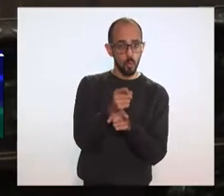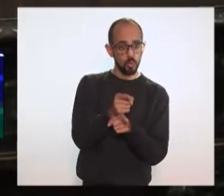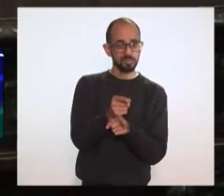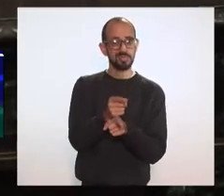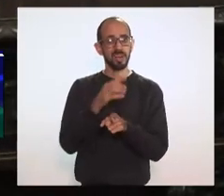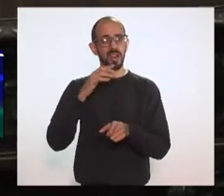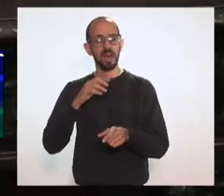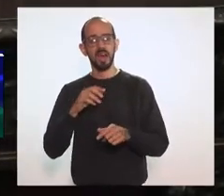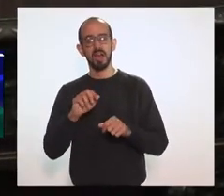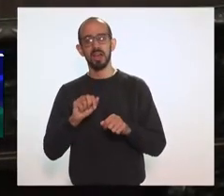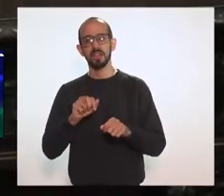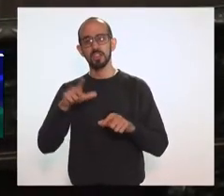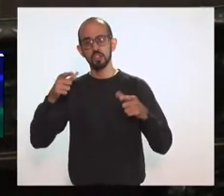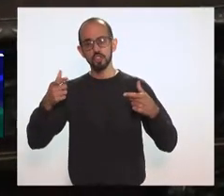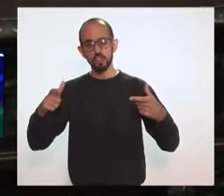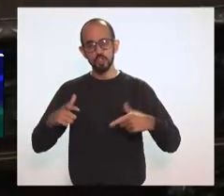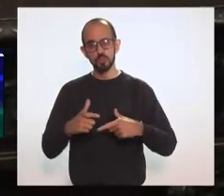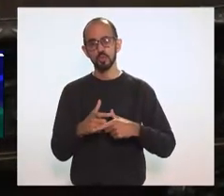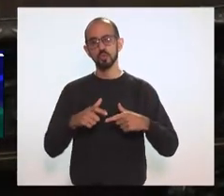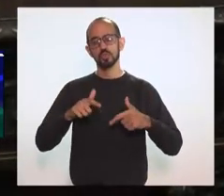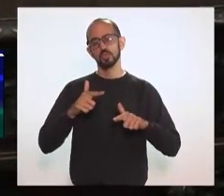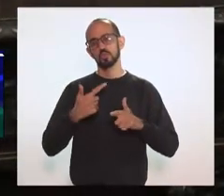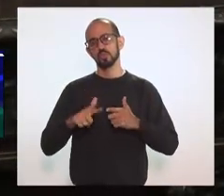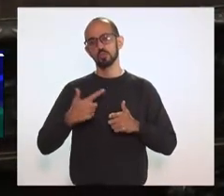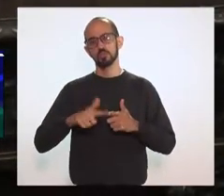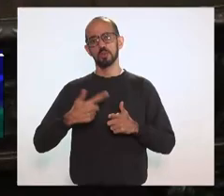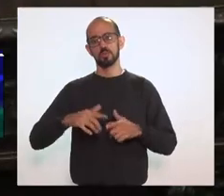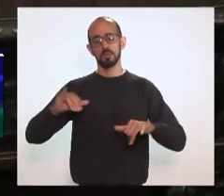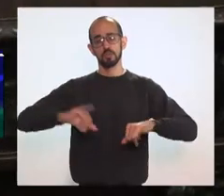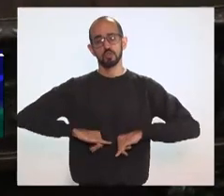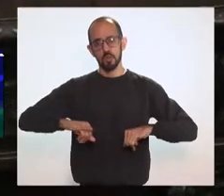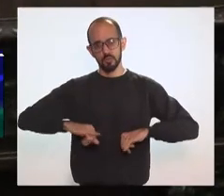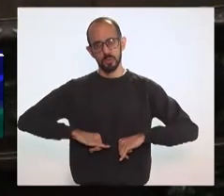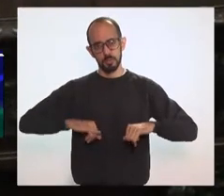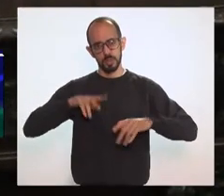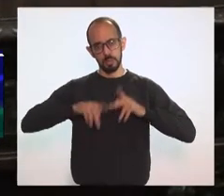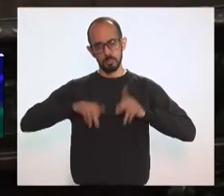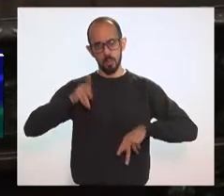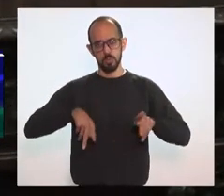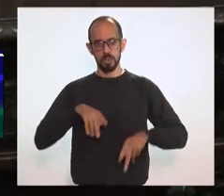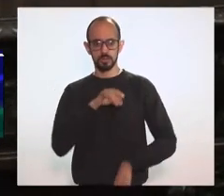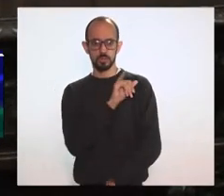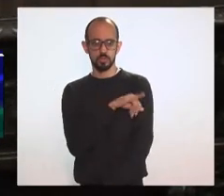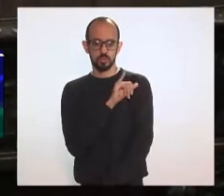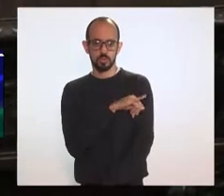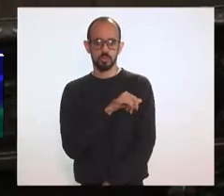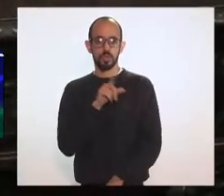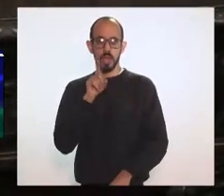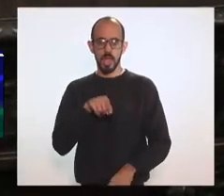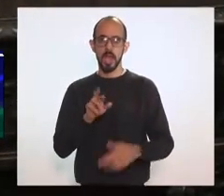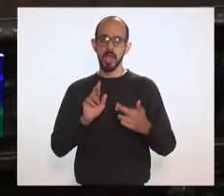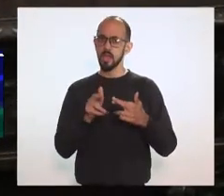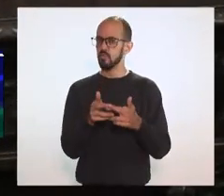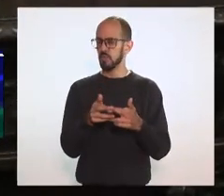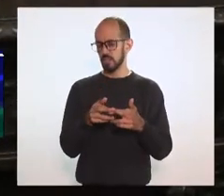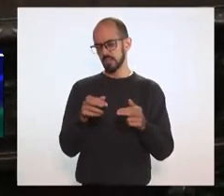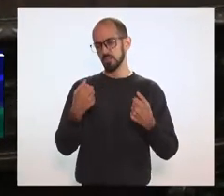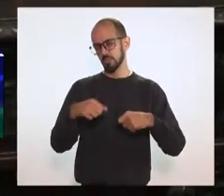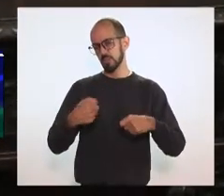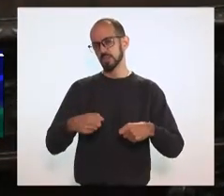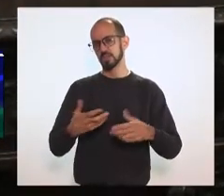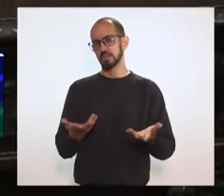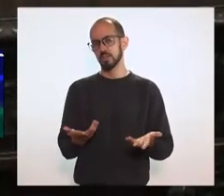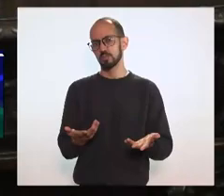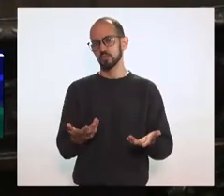resolver, para minimizar, para mitigar o sofrimento da população fluminense. Esta deve ser a referência do governador.